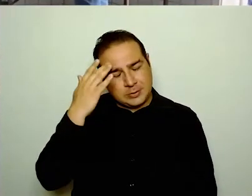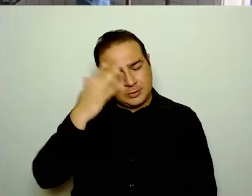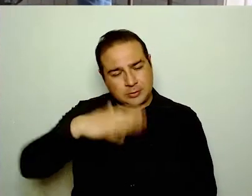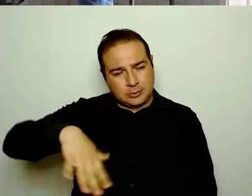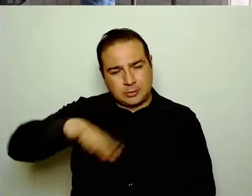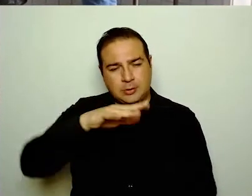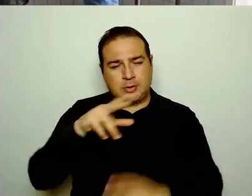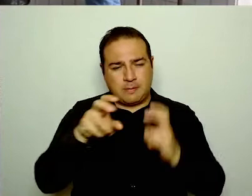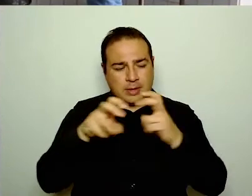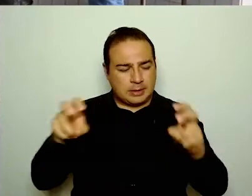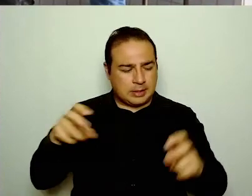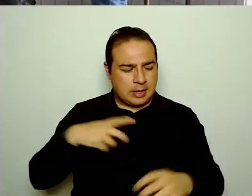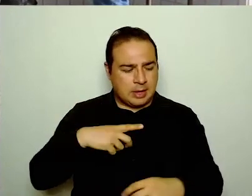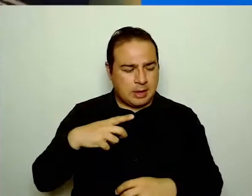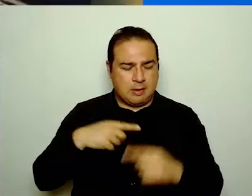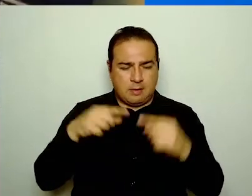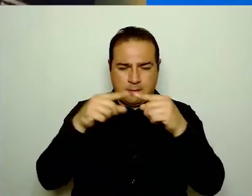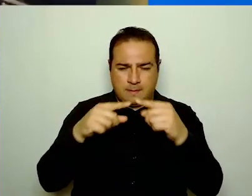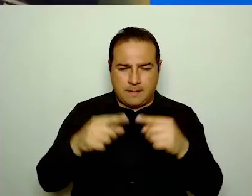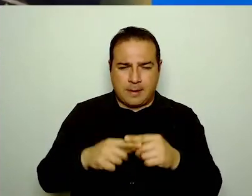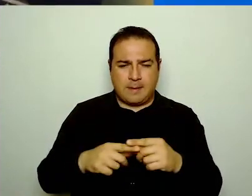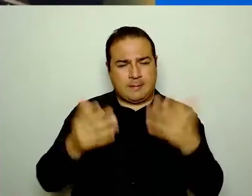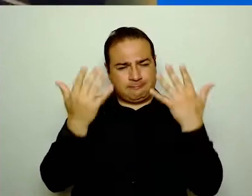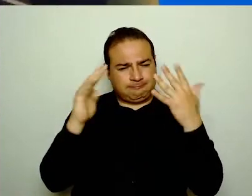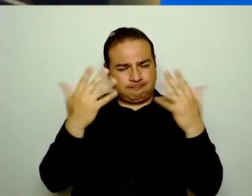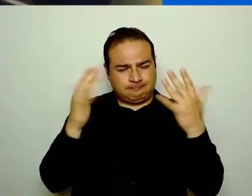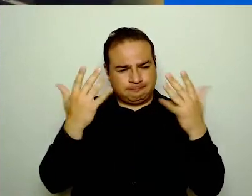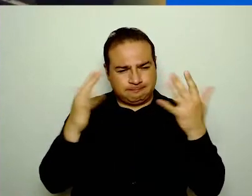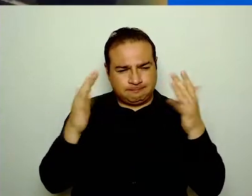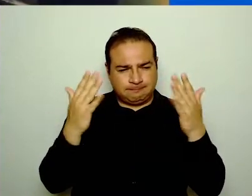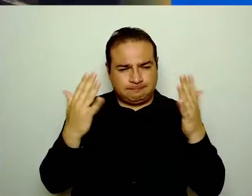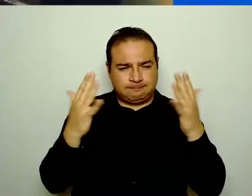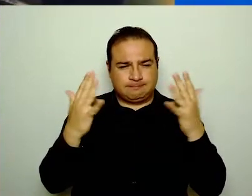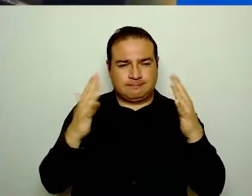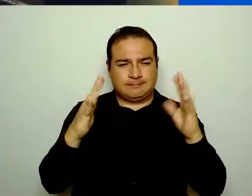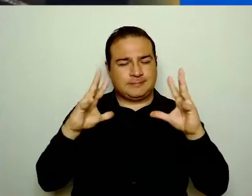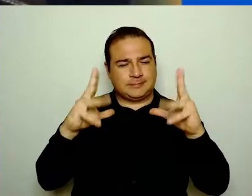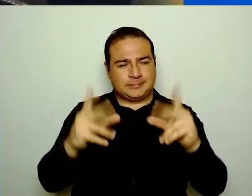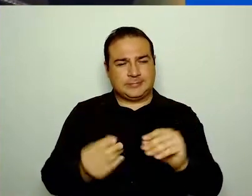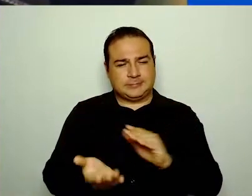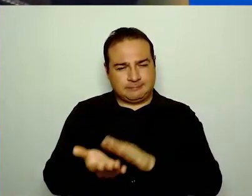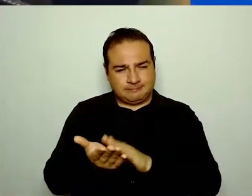E para todos os mesários peço uma salva de palmas.